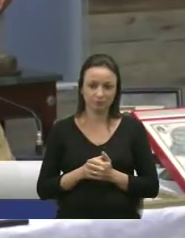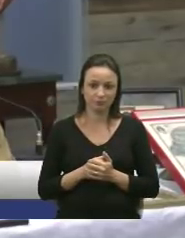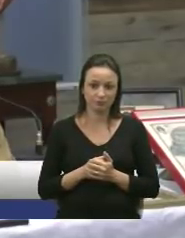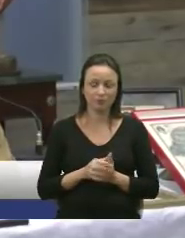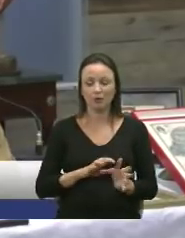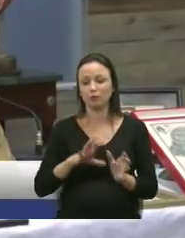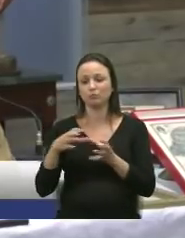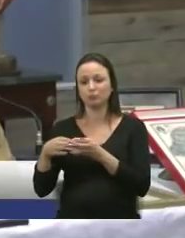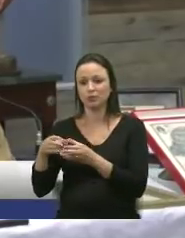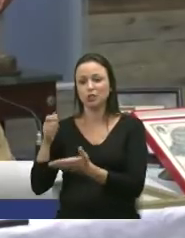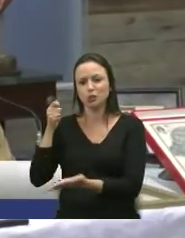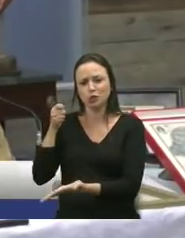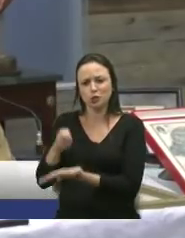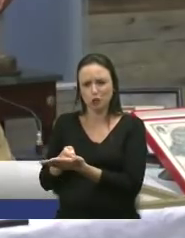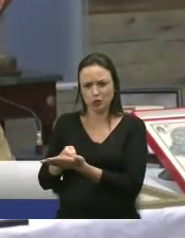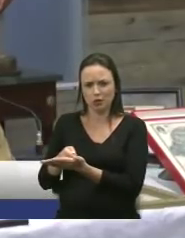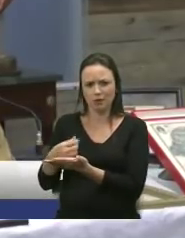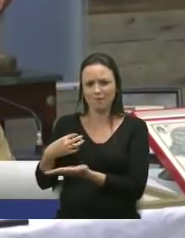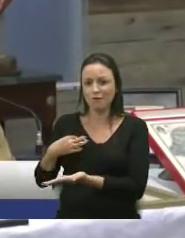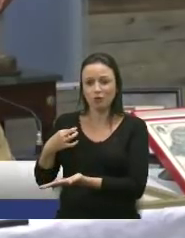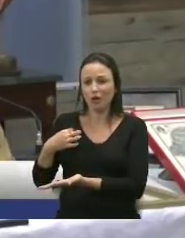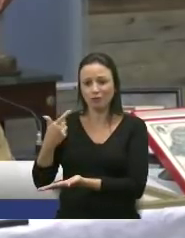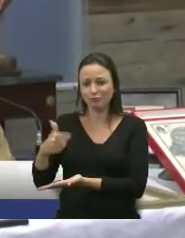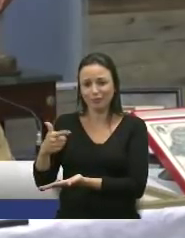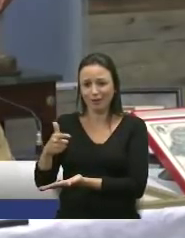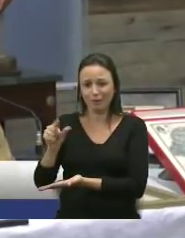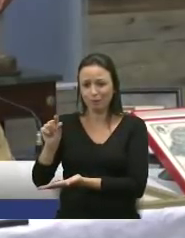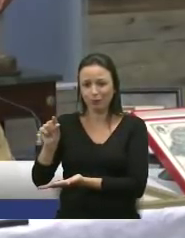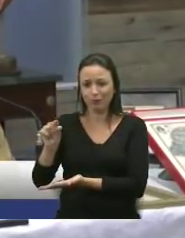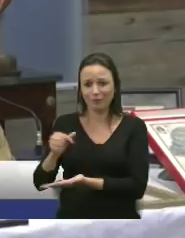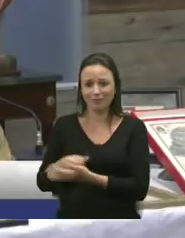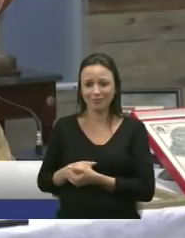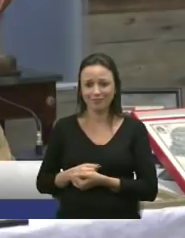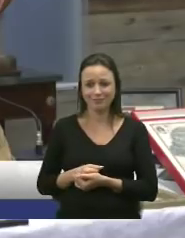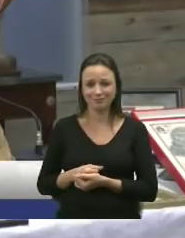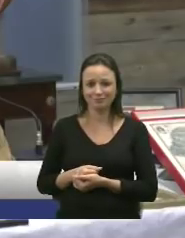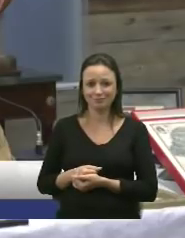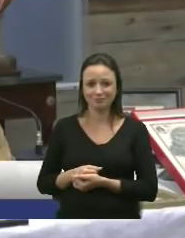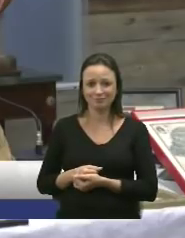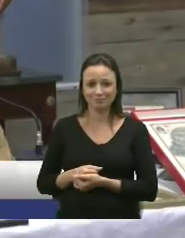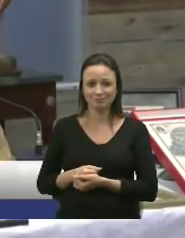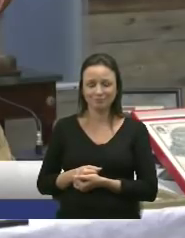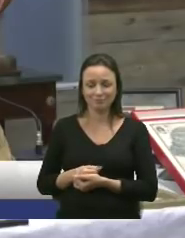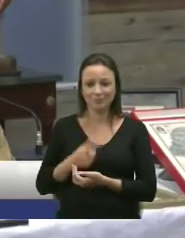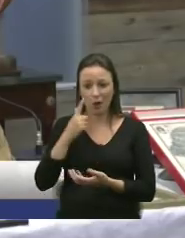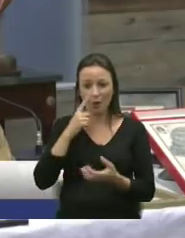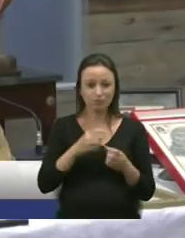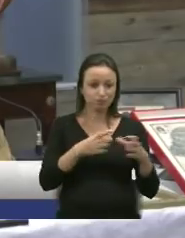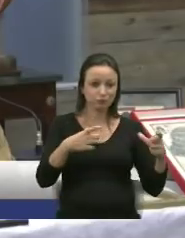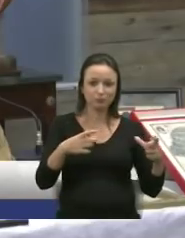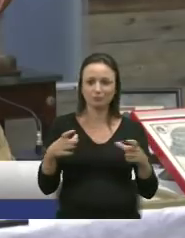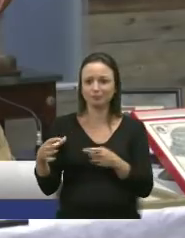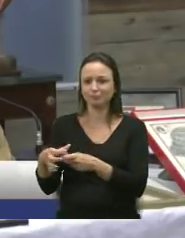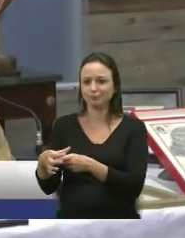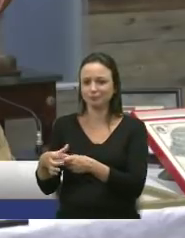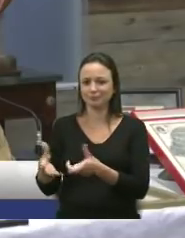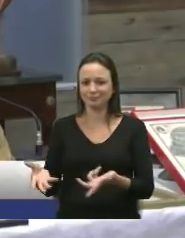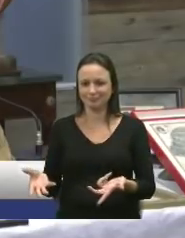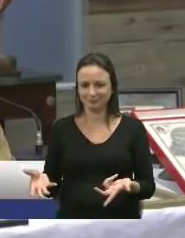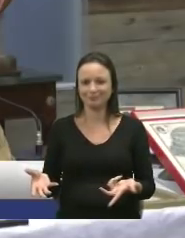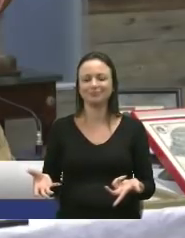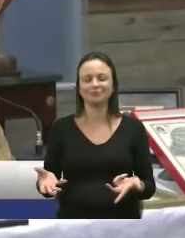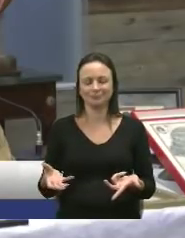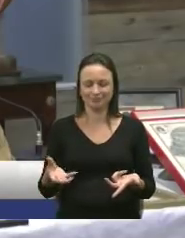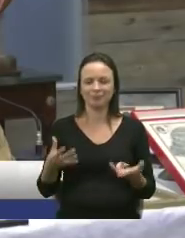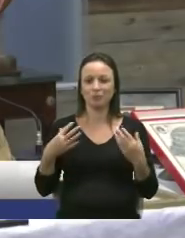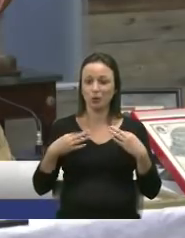ditatorial, voluntários eram raros. Num trocadilho aqui da proporção, eu posso colocar que os